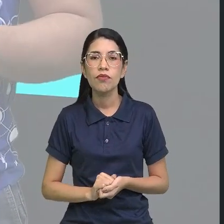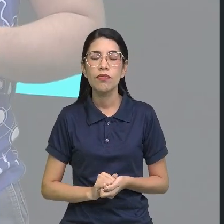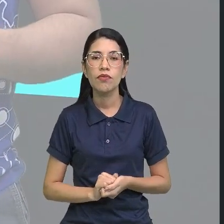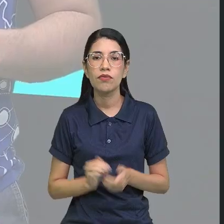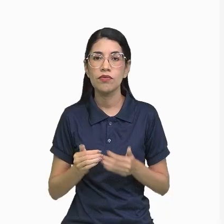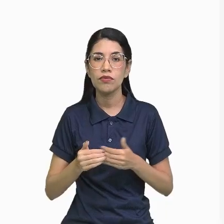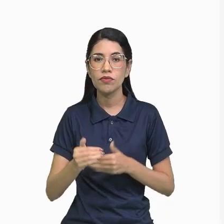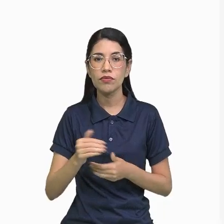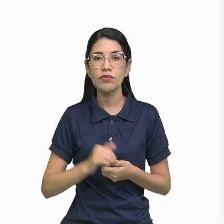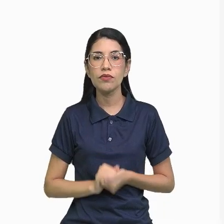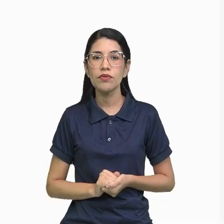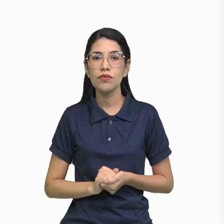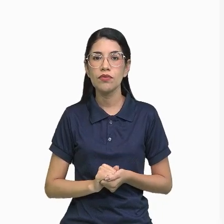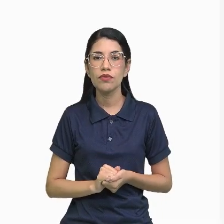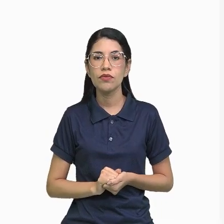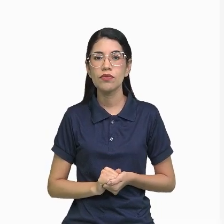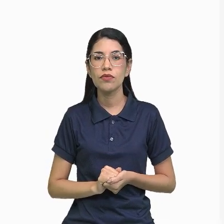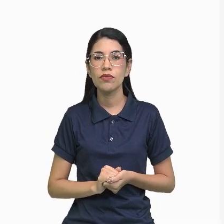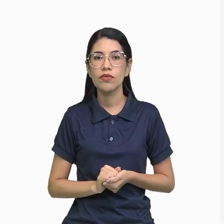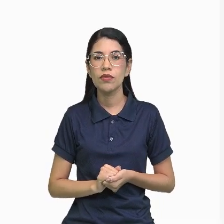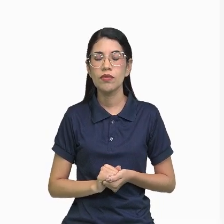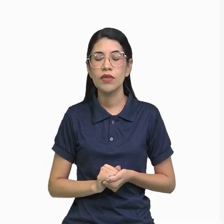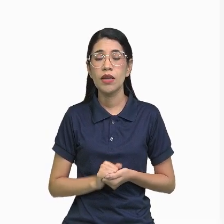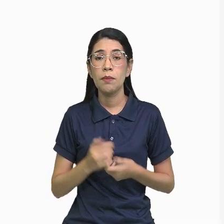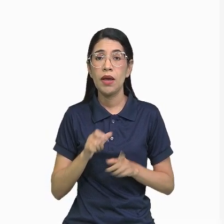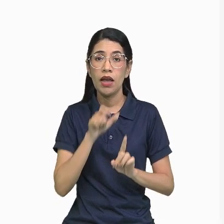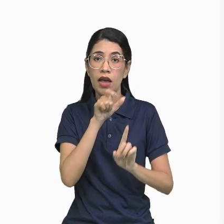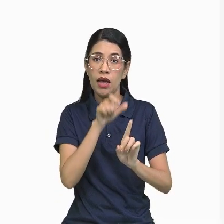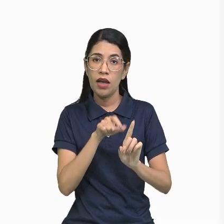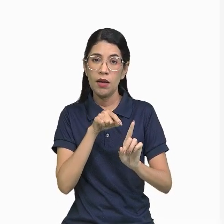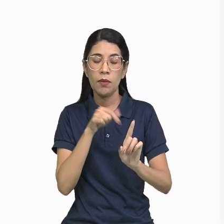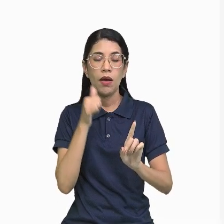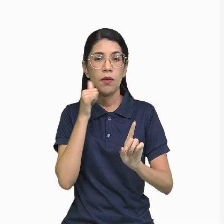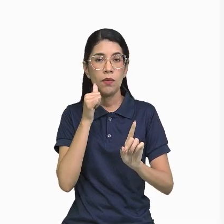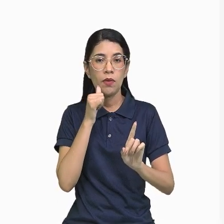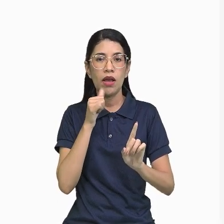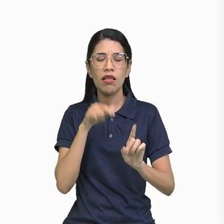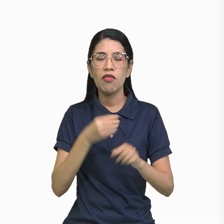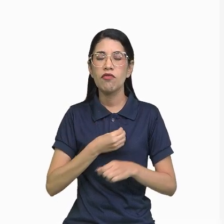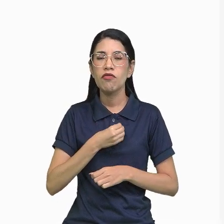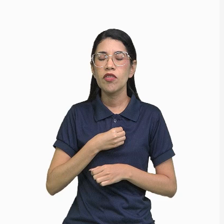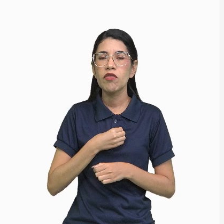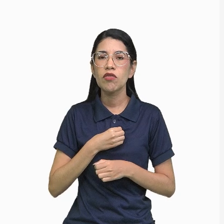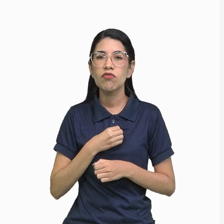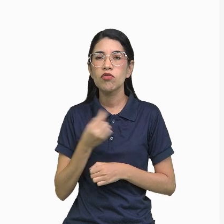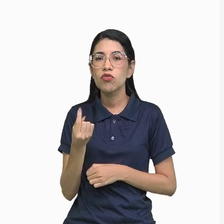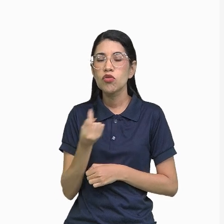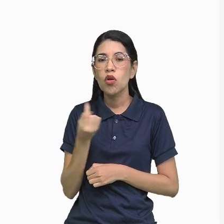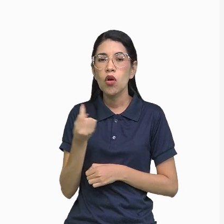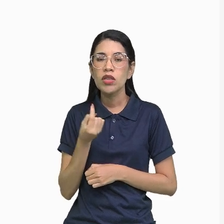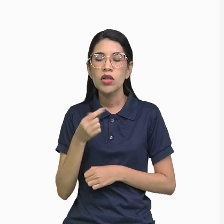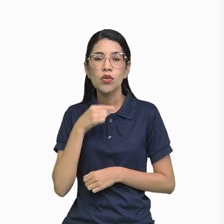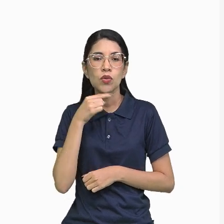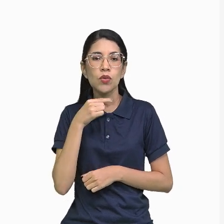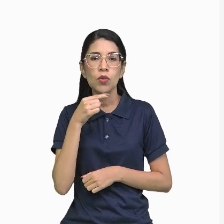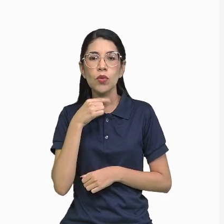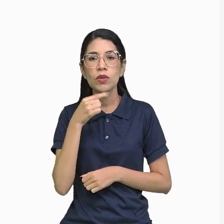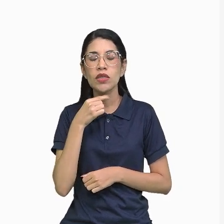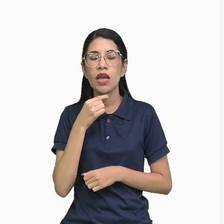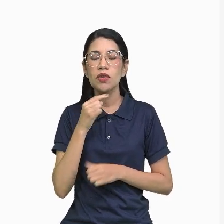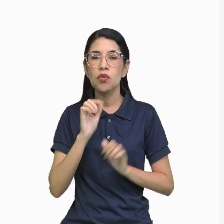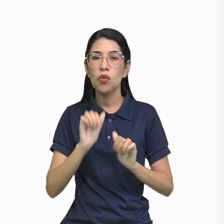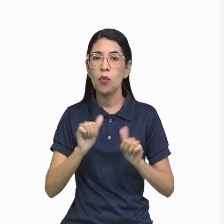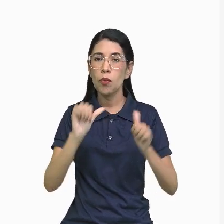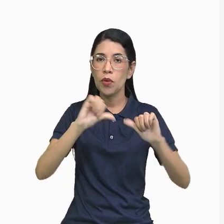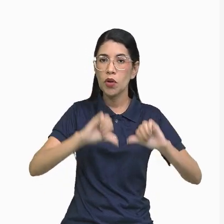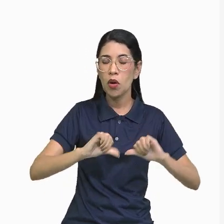o texto. Quanto à moça, ela vive num limbo impessoal, sem alcançar o pior